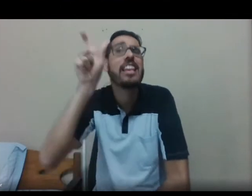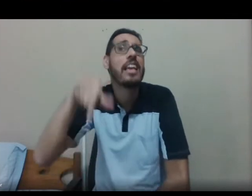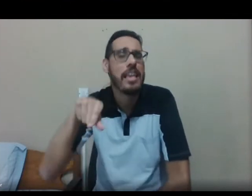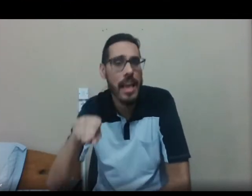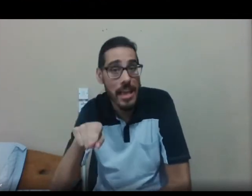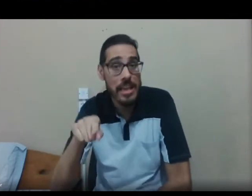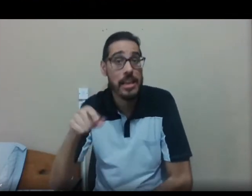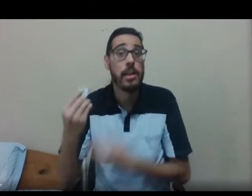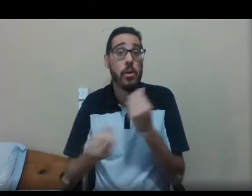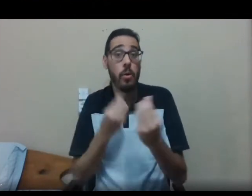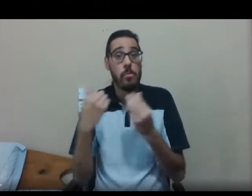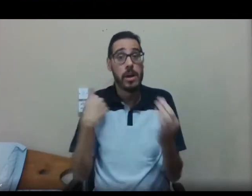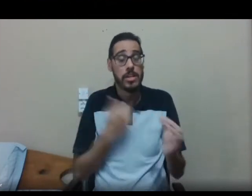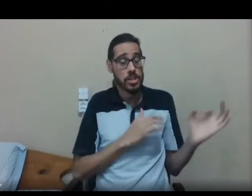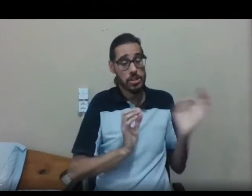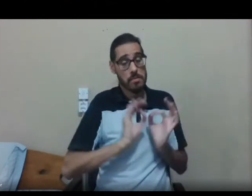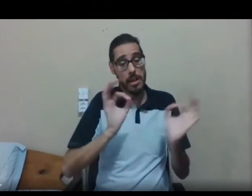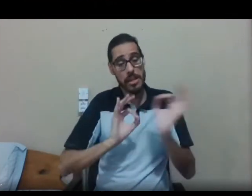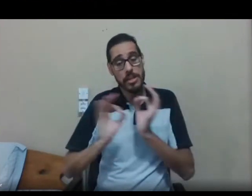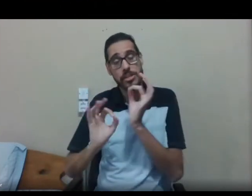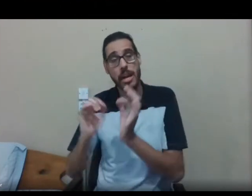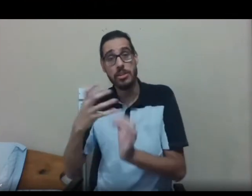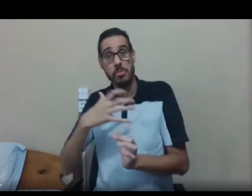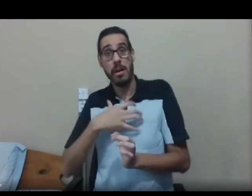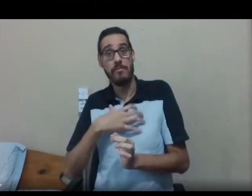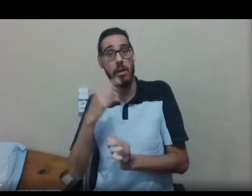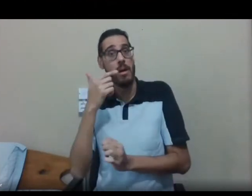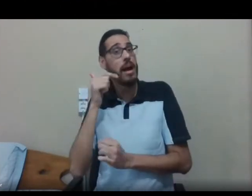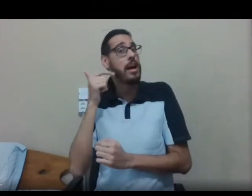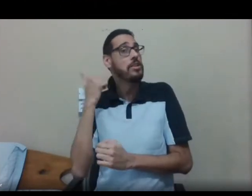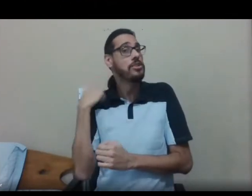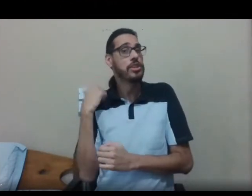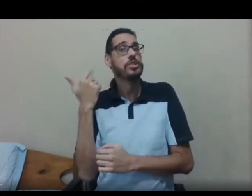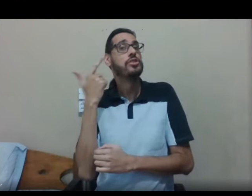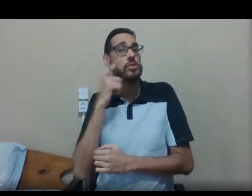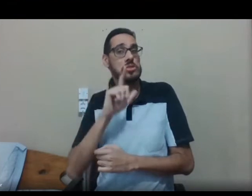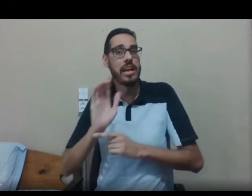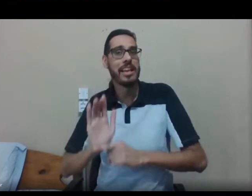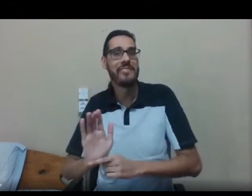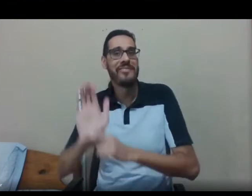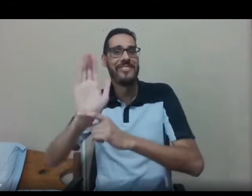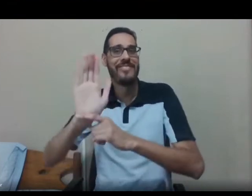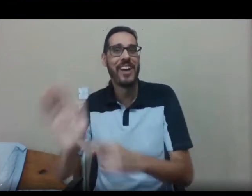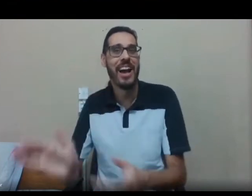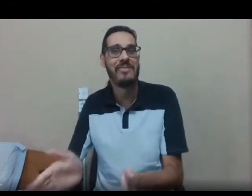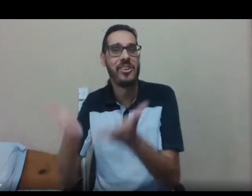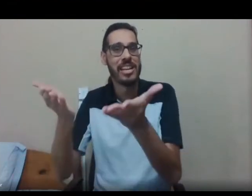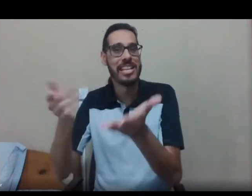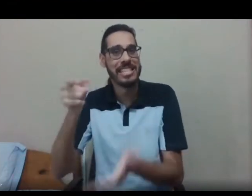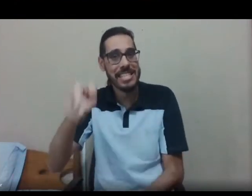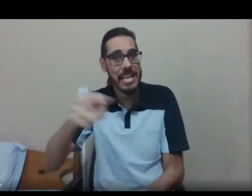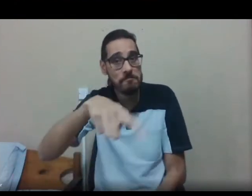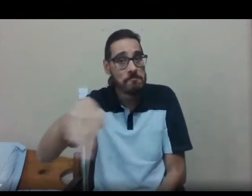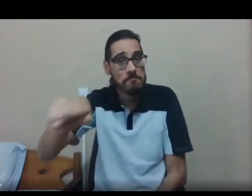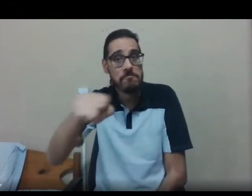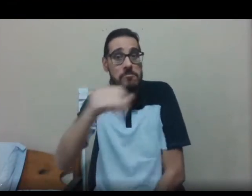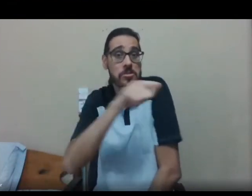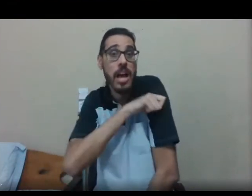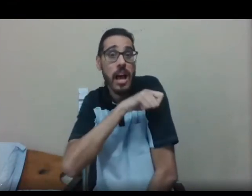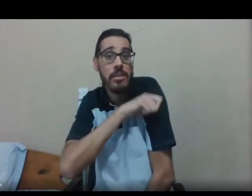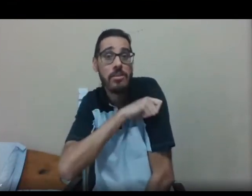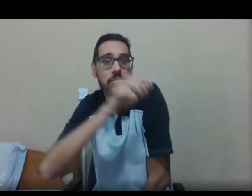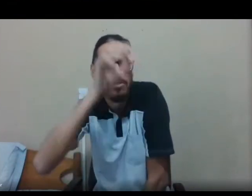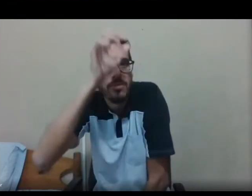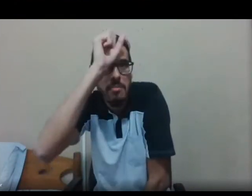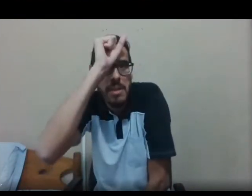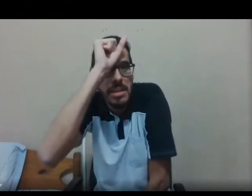em termos do corpo docente, mas também de olhar essas demandas dos estudantes também é importante para que a gente